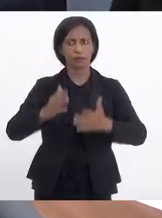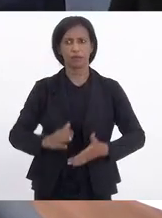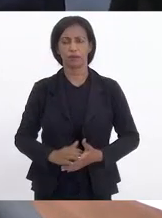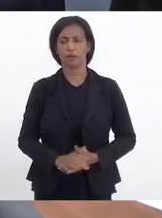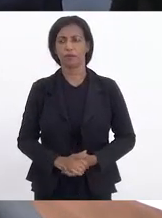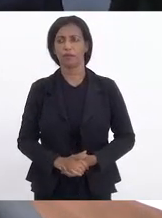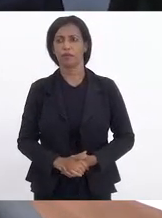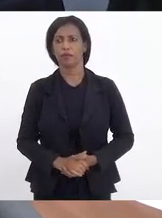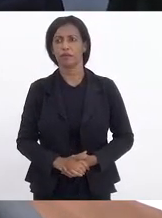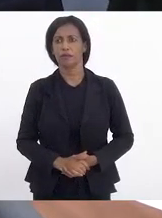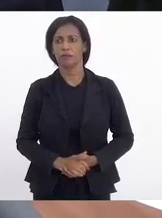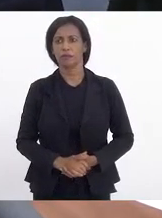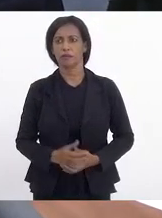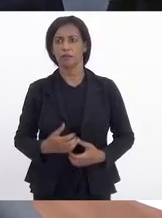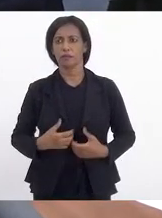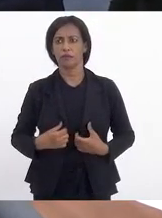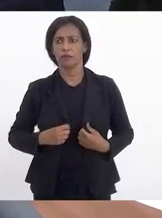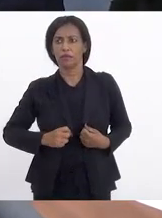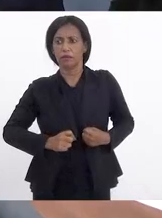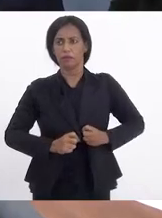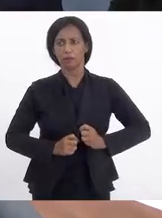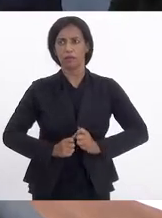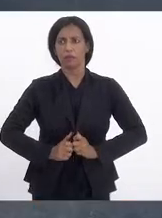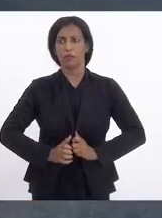senhor presidente a